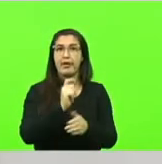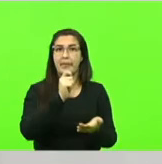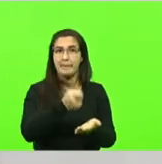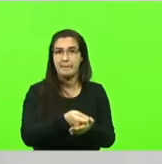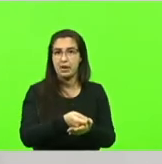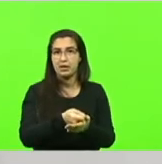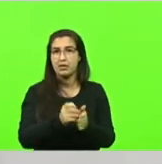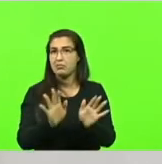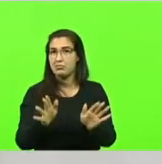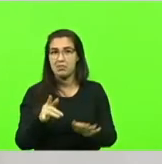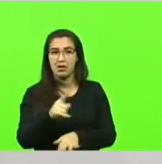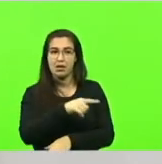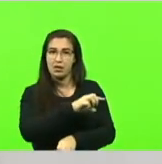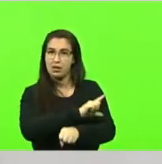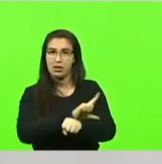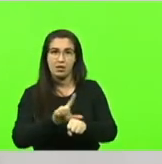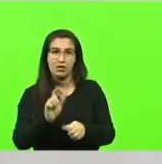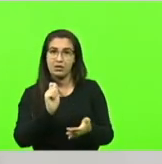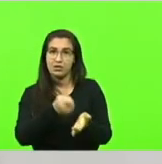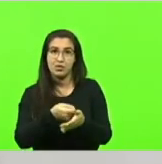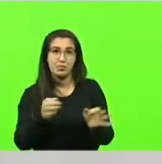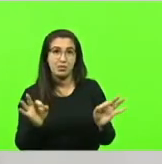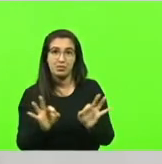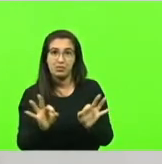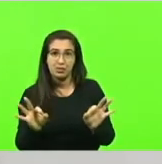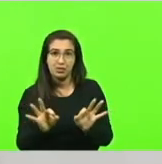minha. Ele não pagou a minha, fundo a fundo.